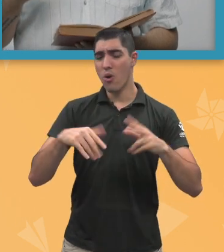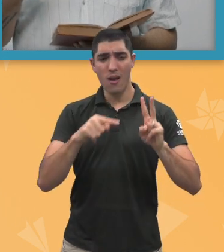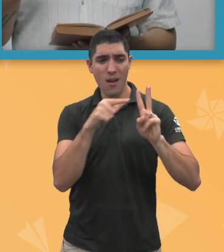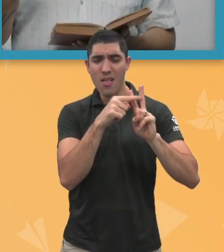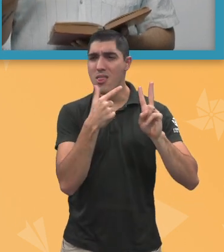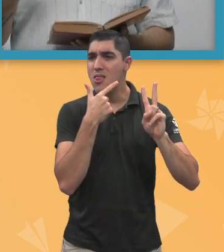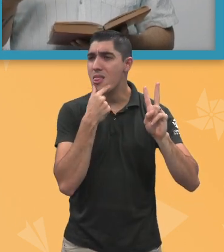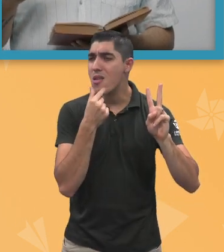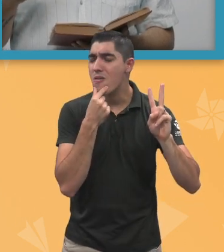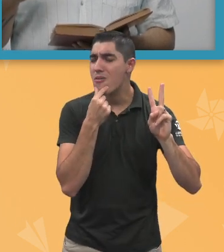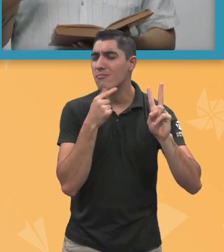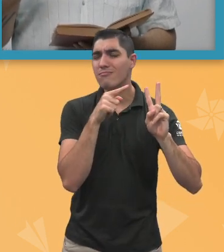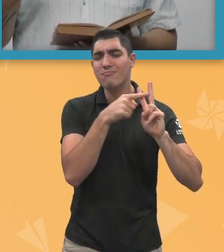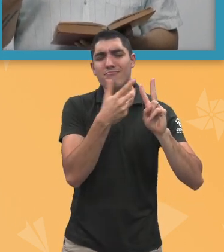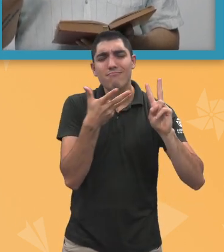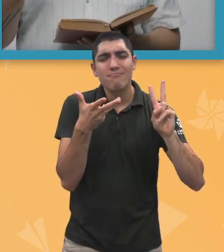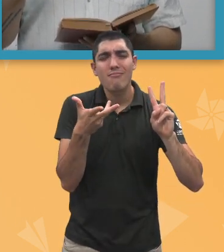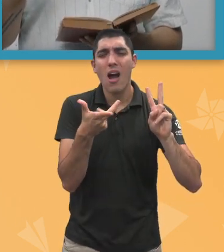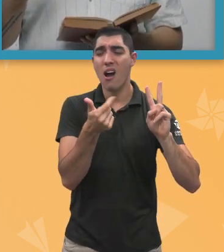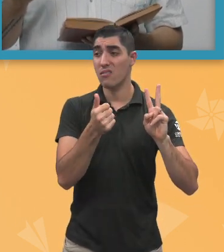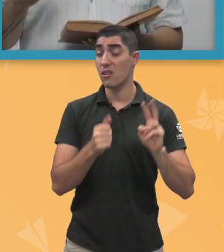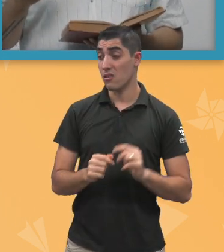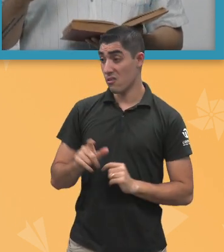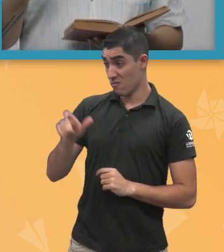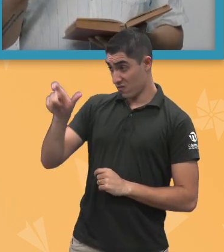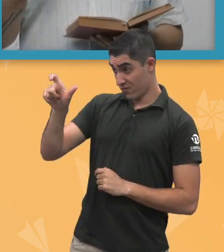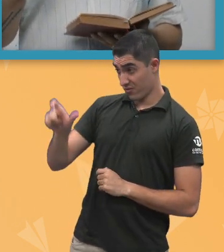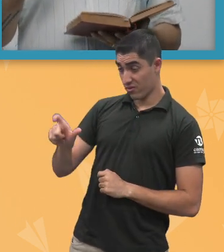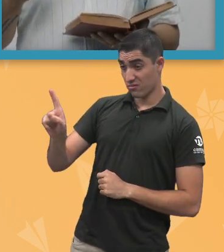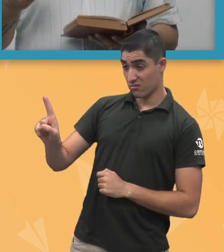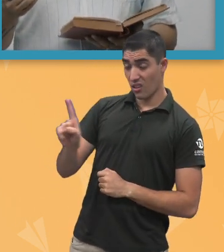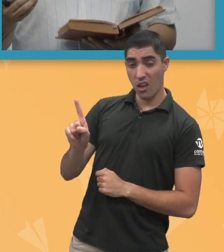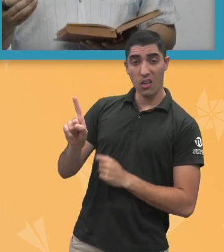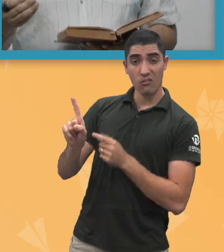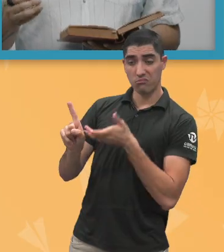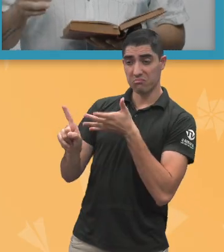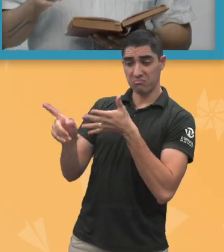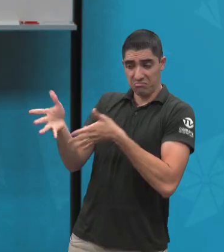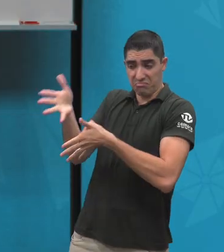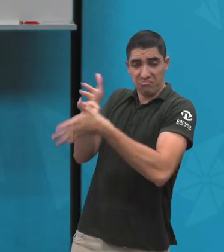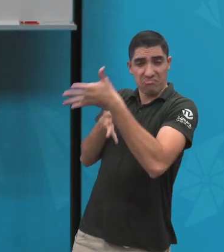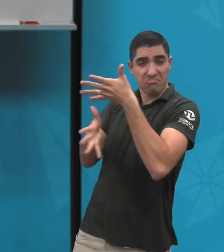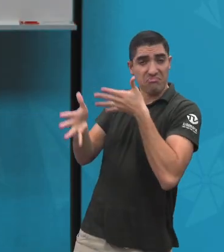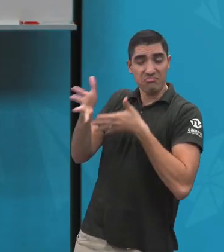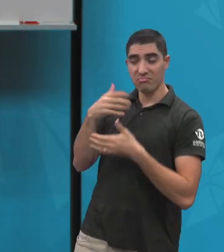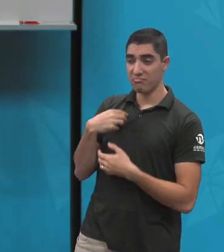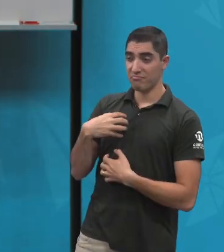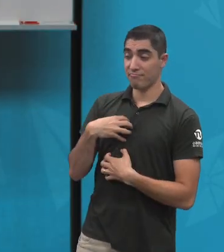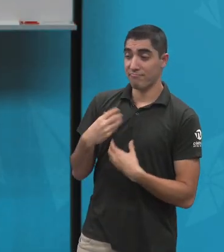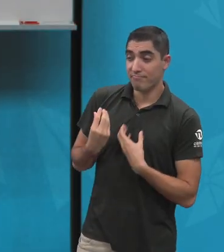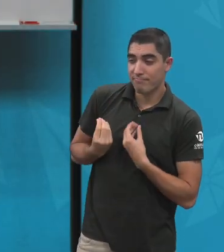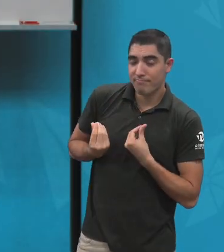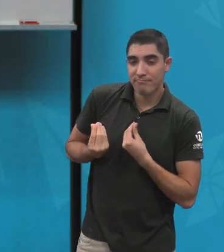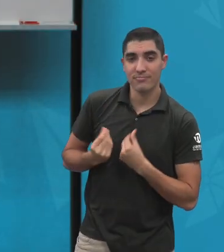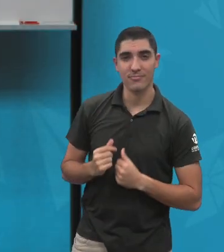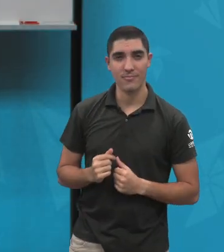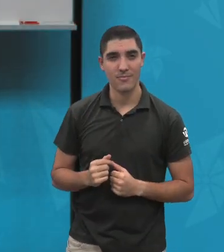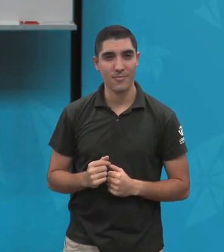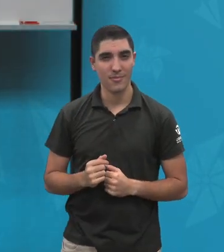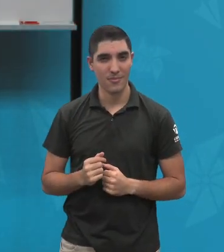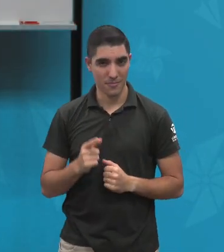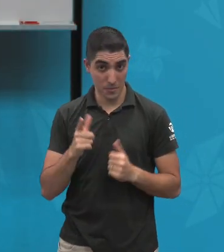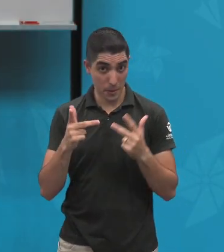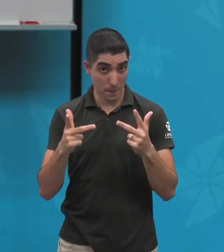que elogiada pelas palavras que o Senhor pudesse dizer. Aqui a gente tem um outro trecho